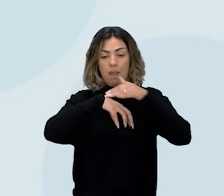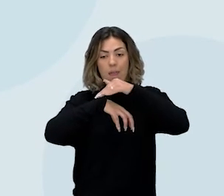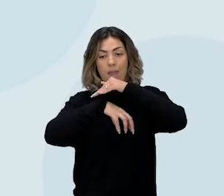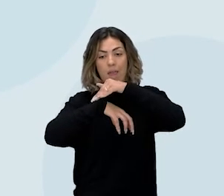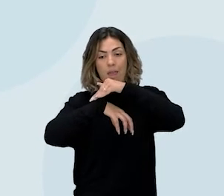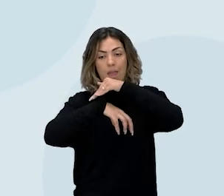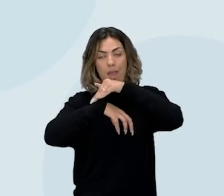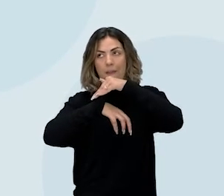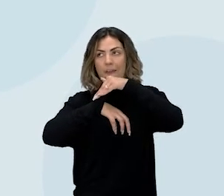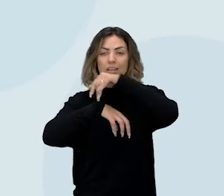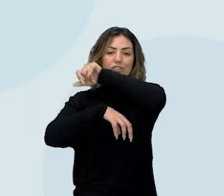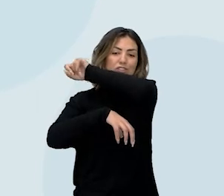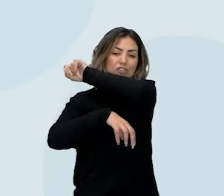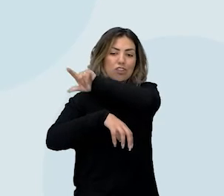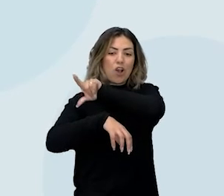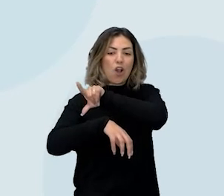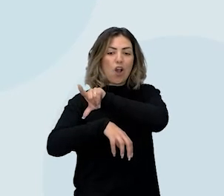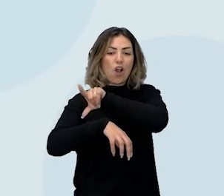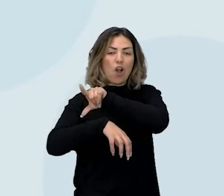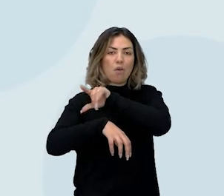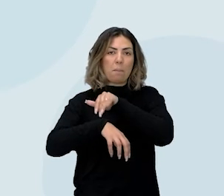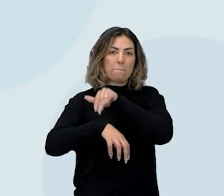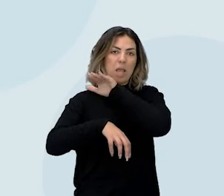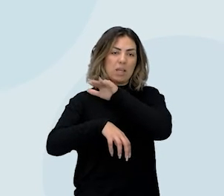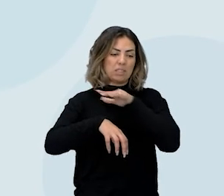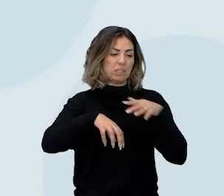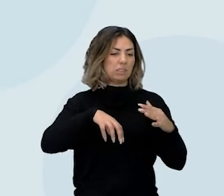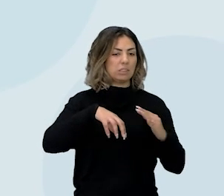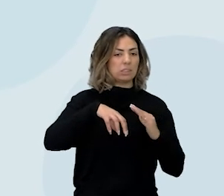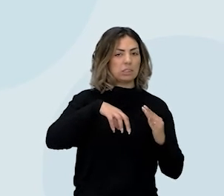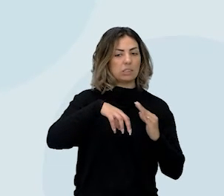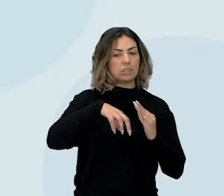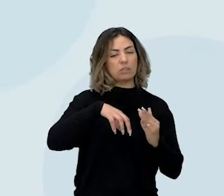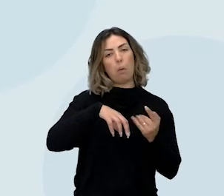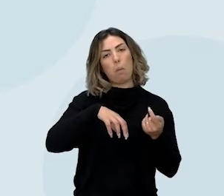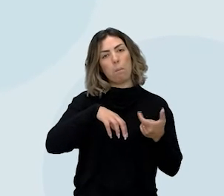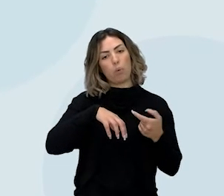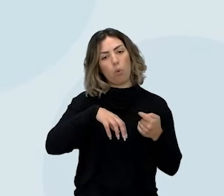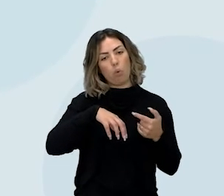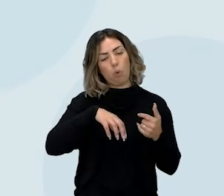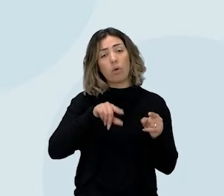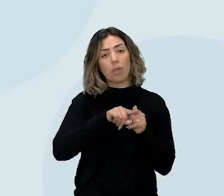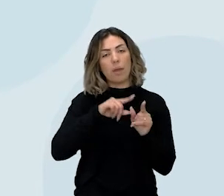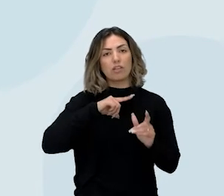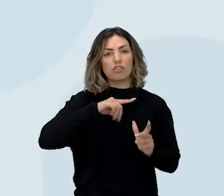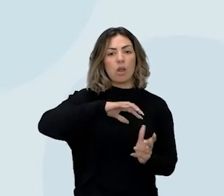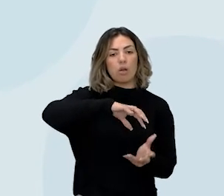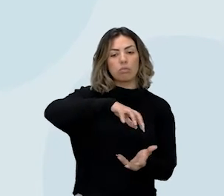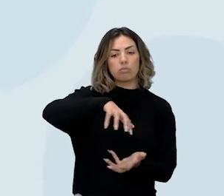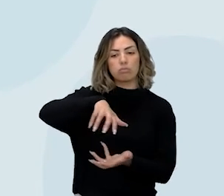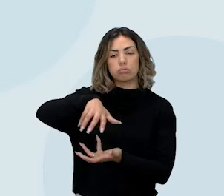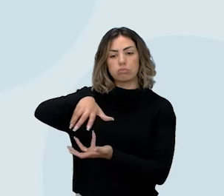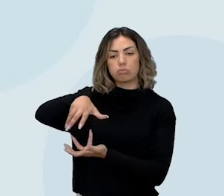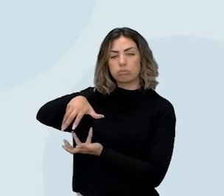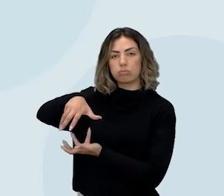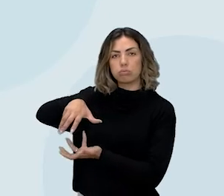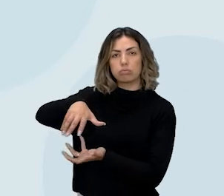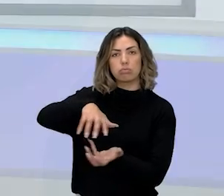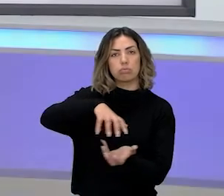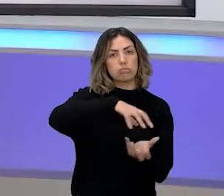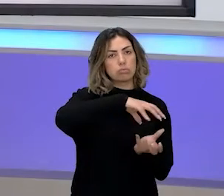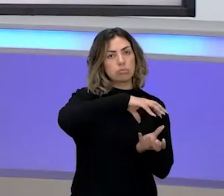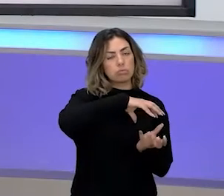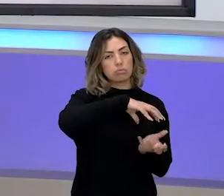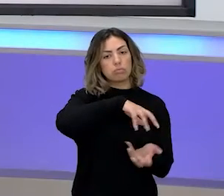né, iluminação, que a parte de baixo. Então, a depender, e devido ao movimento aí de translação da Terra, né, a